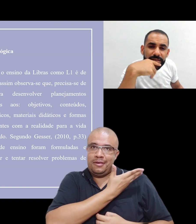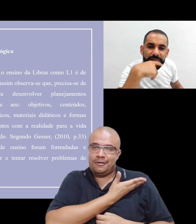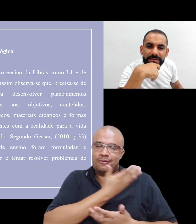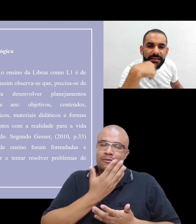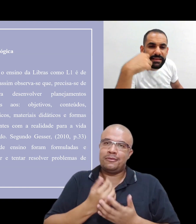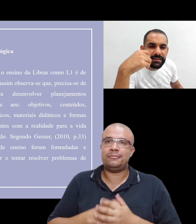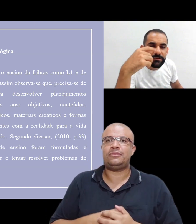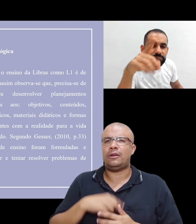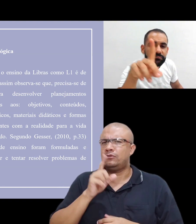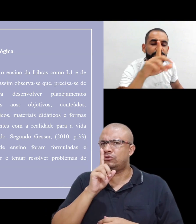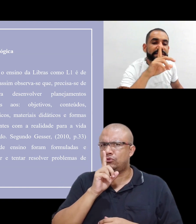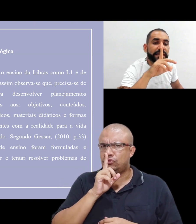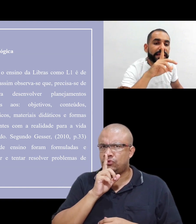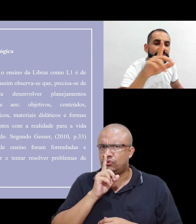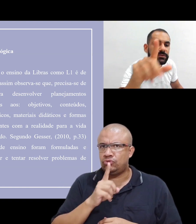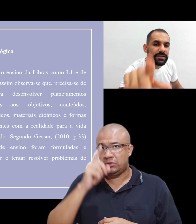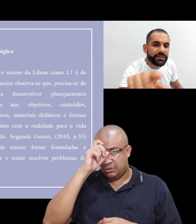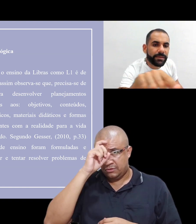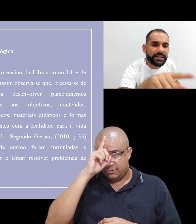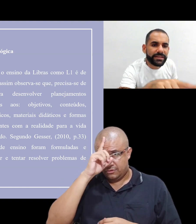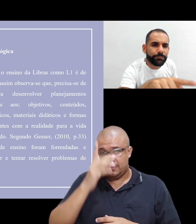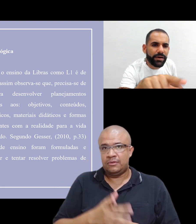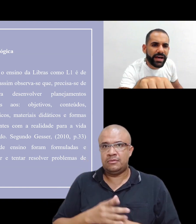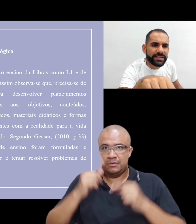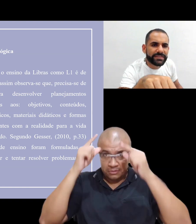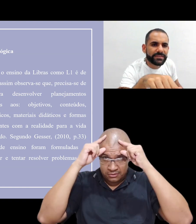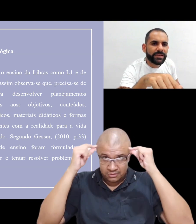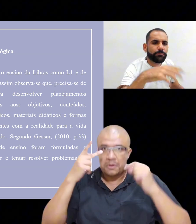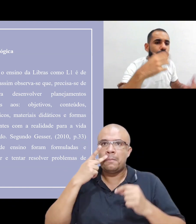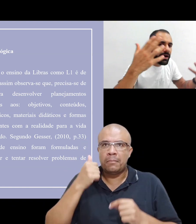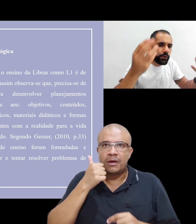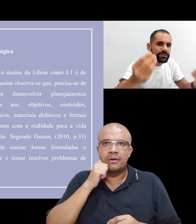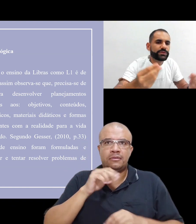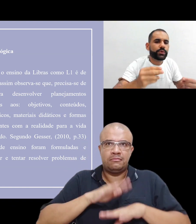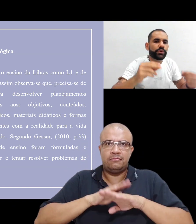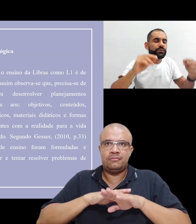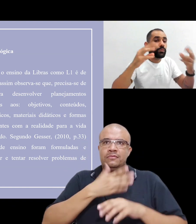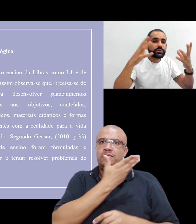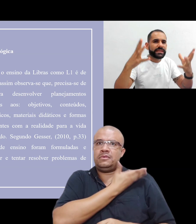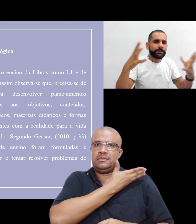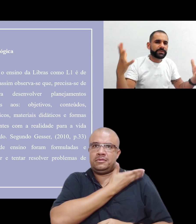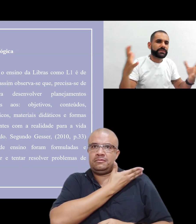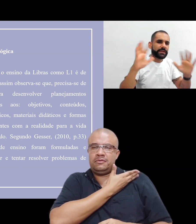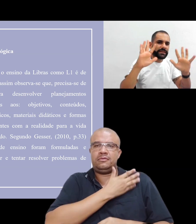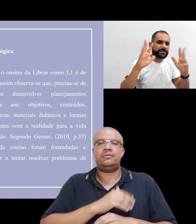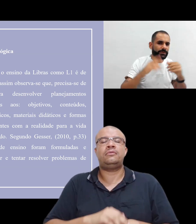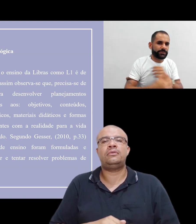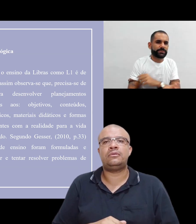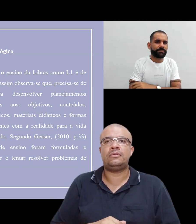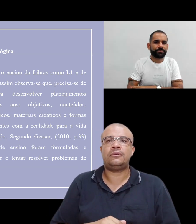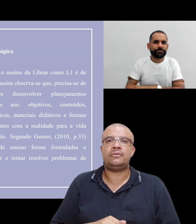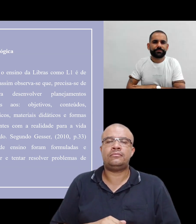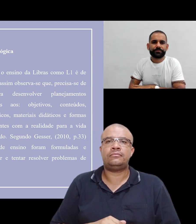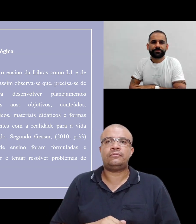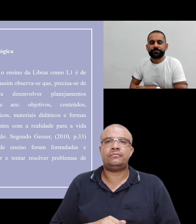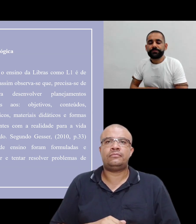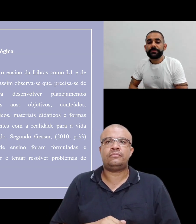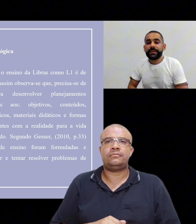amigo, tem silêncio da enfermaria, paz, mãos de novo, muitos elementos das mãos.